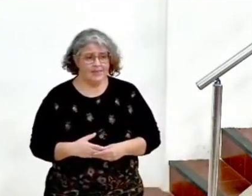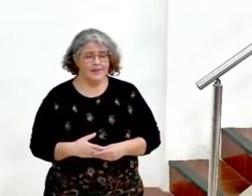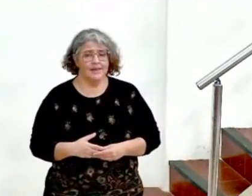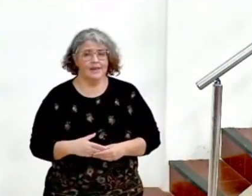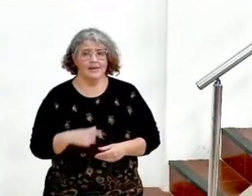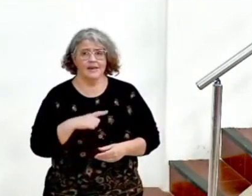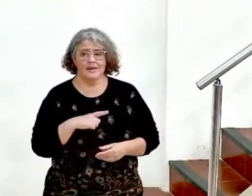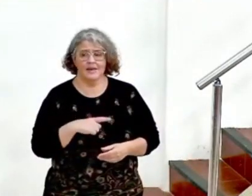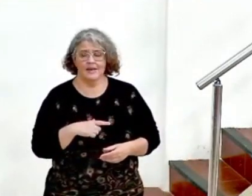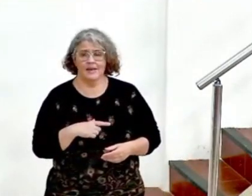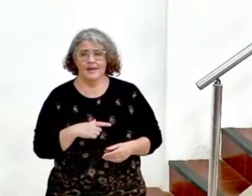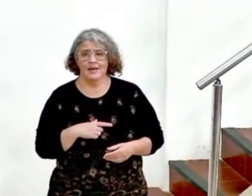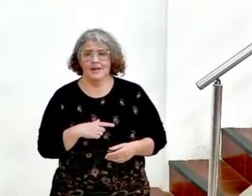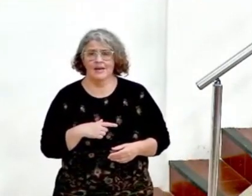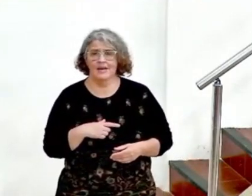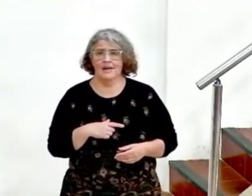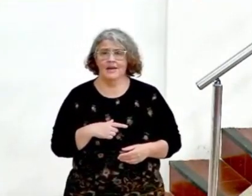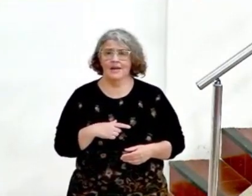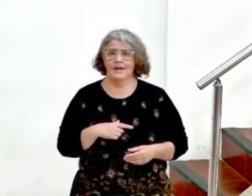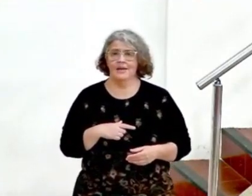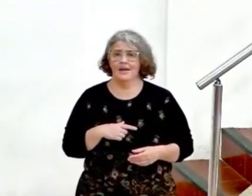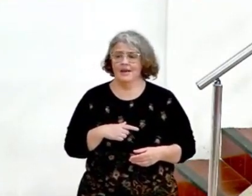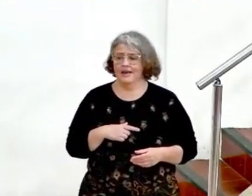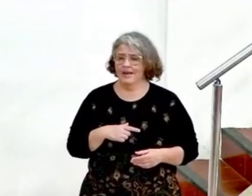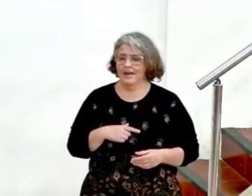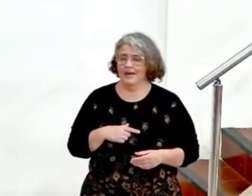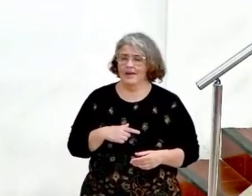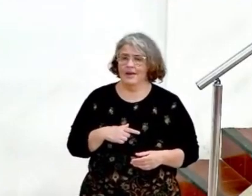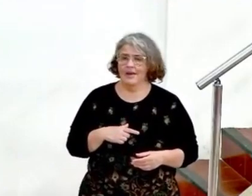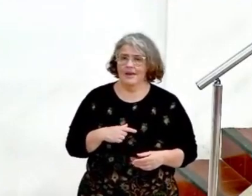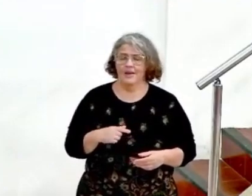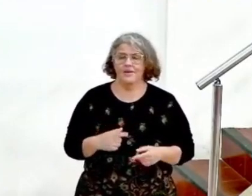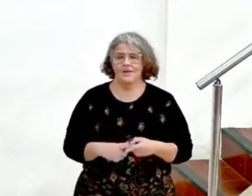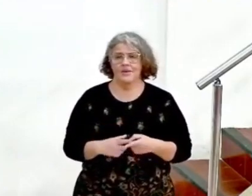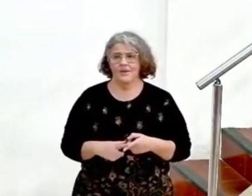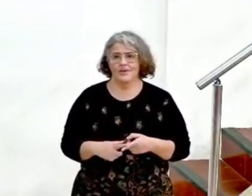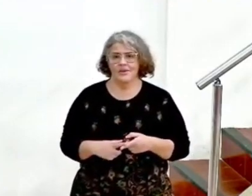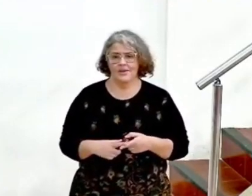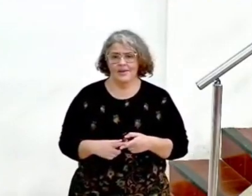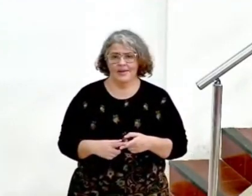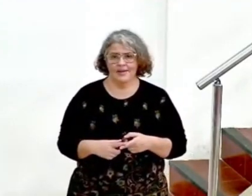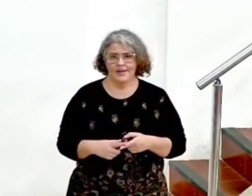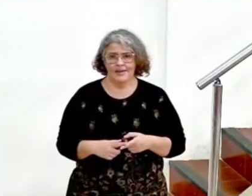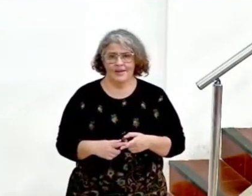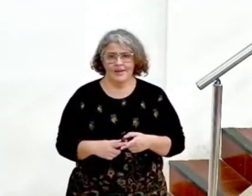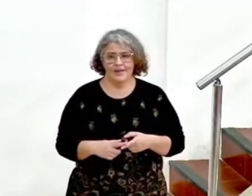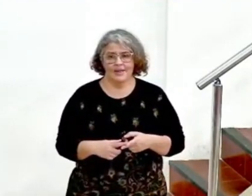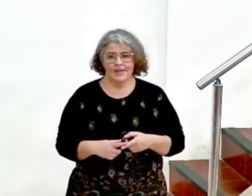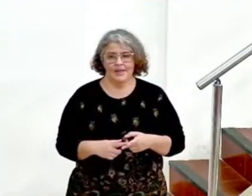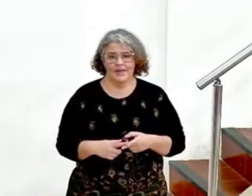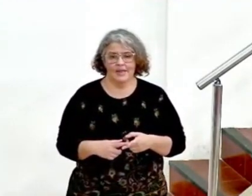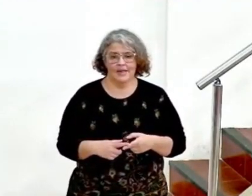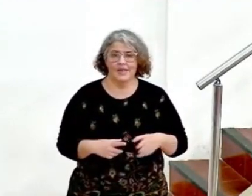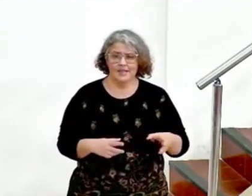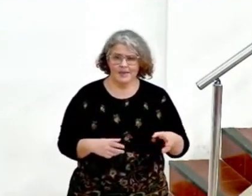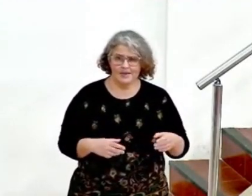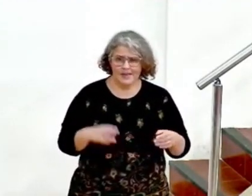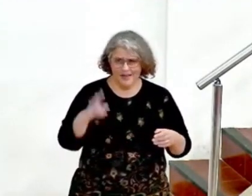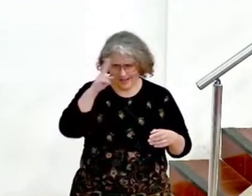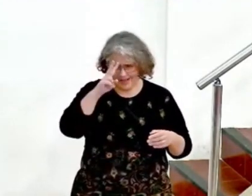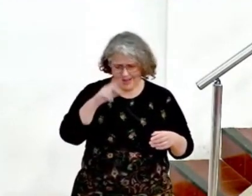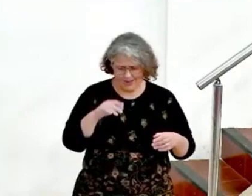e levar ao oitavo dia para cortar o prepúcio.